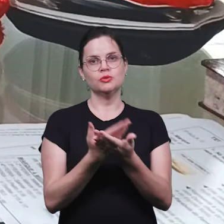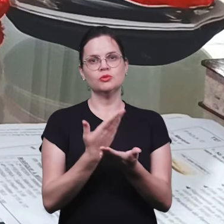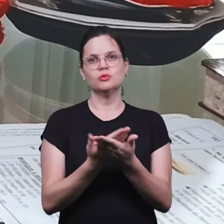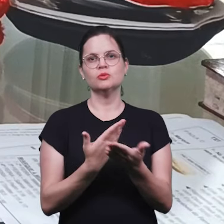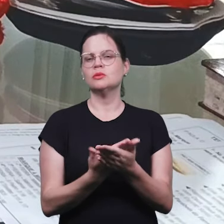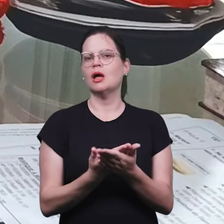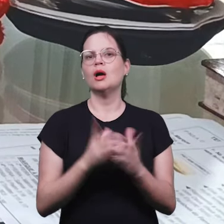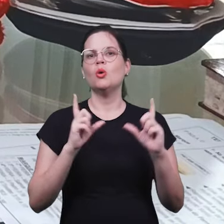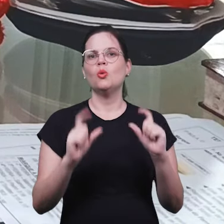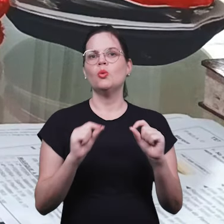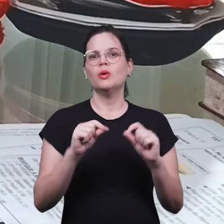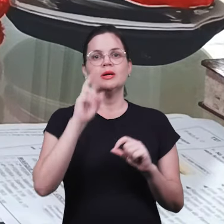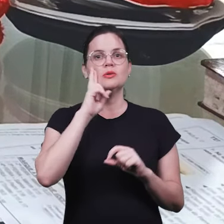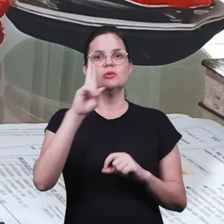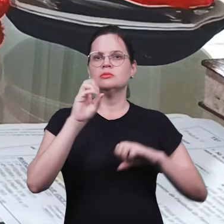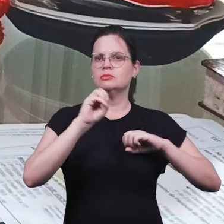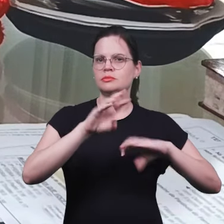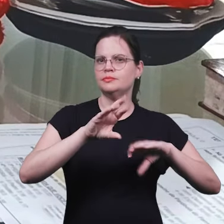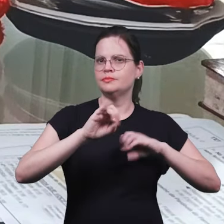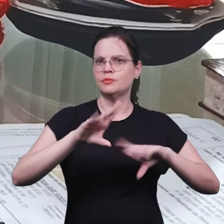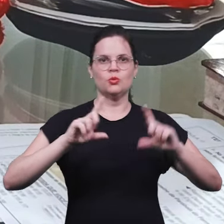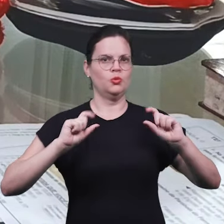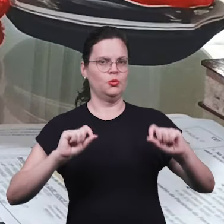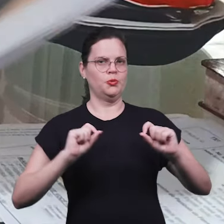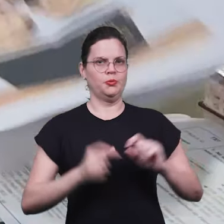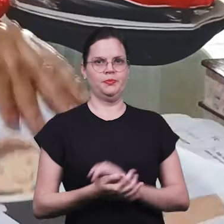Senhor, qual é o ensino que o Senhor quer nos trazer.